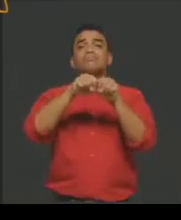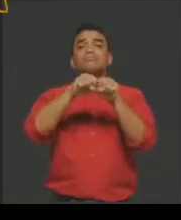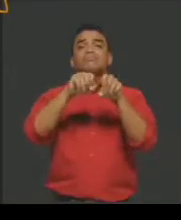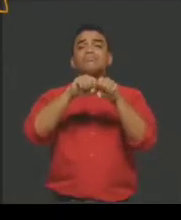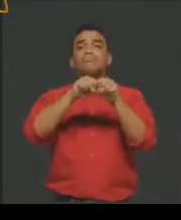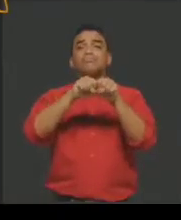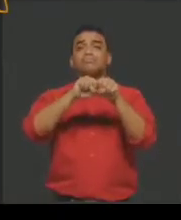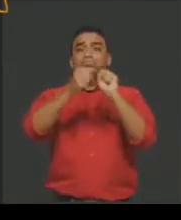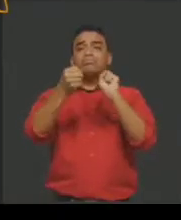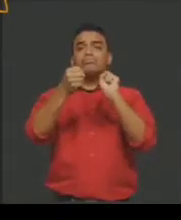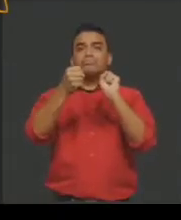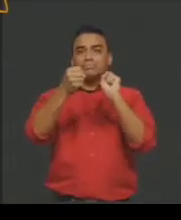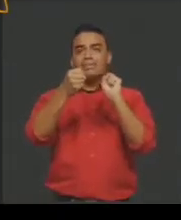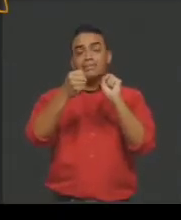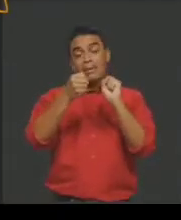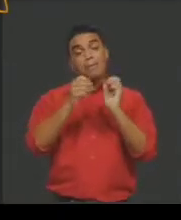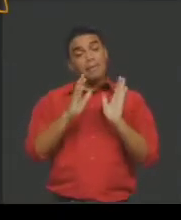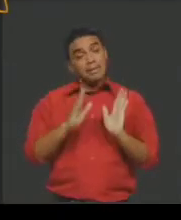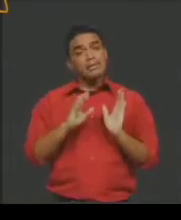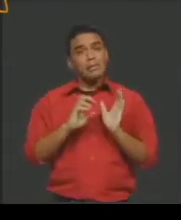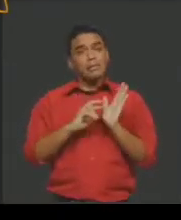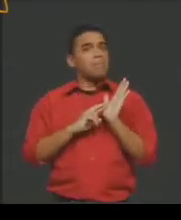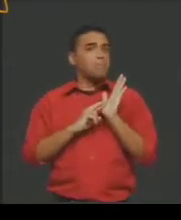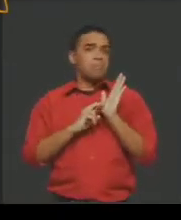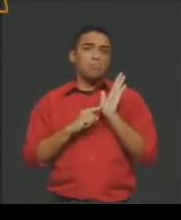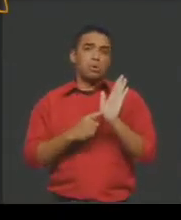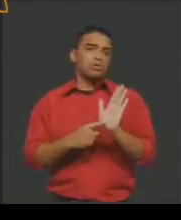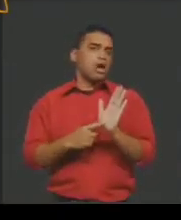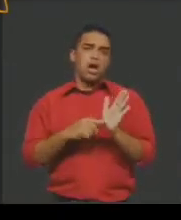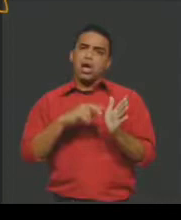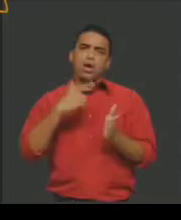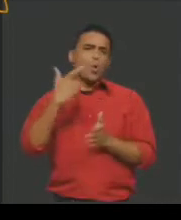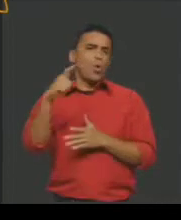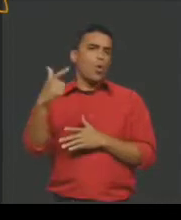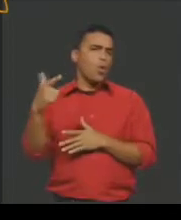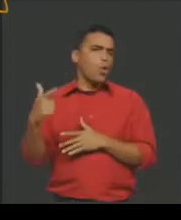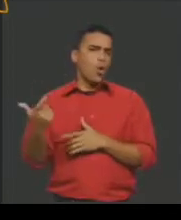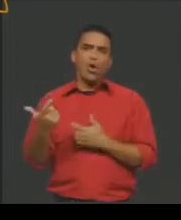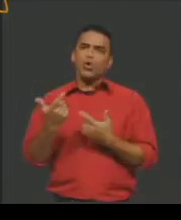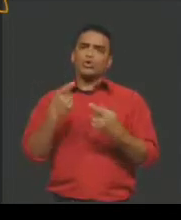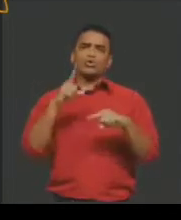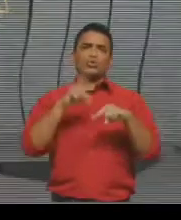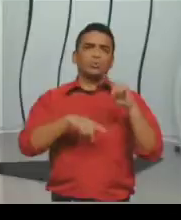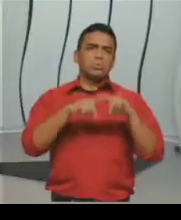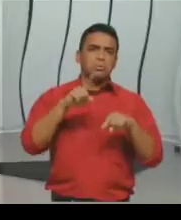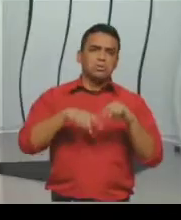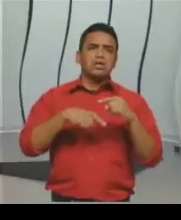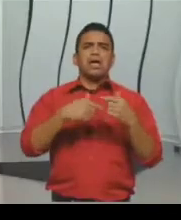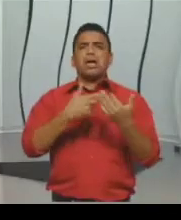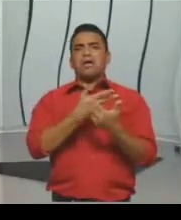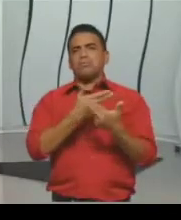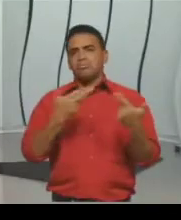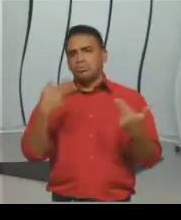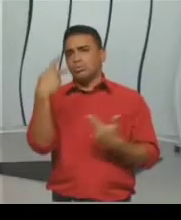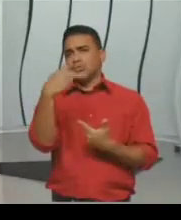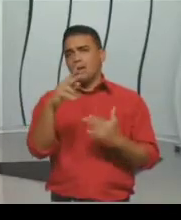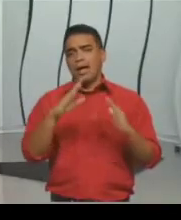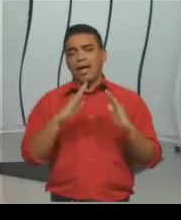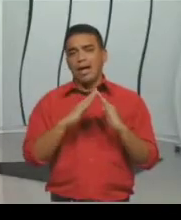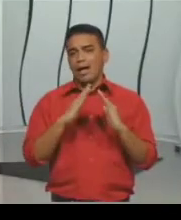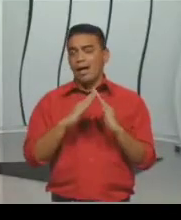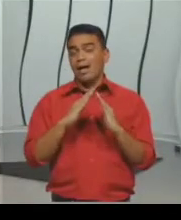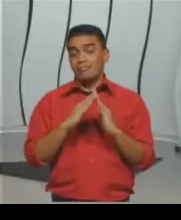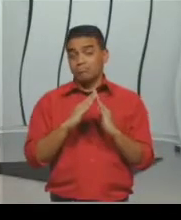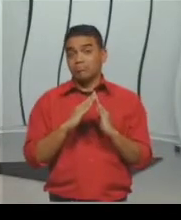aqui pode representar outros aparelhos domésticos, desde que ele esteja ali. Na verdade, não os